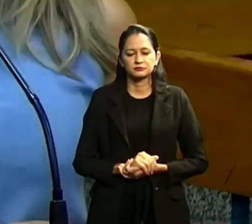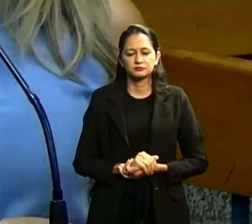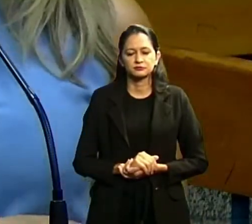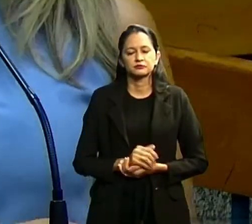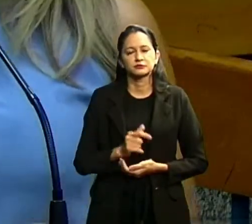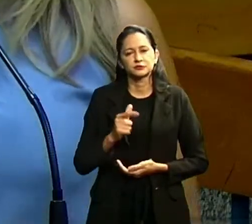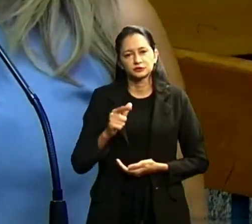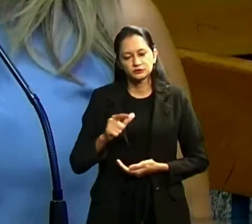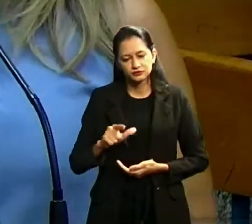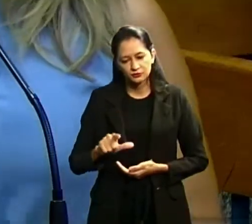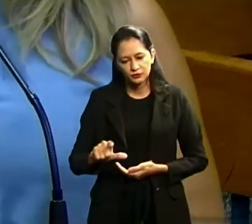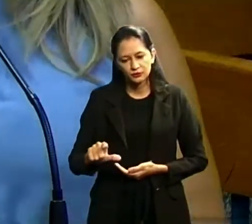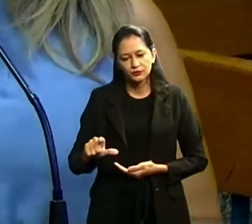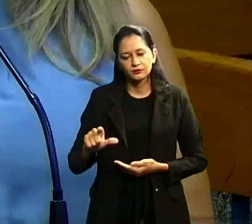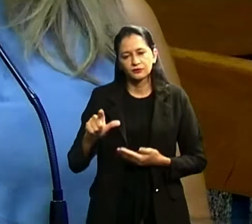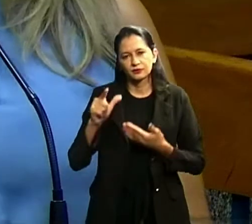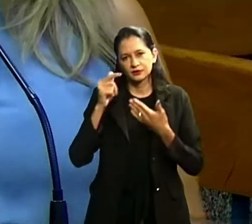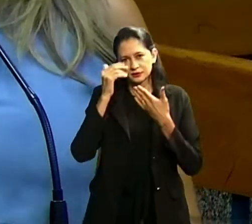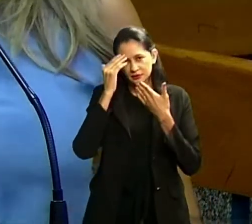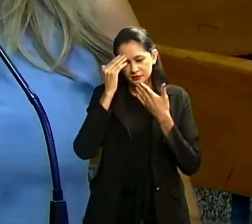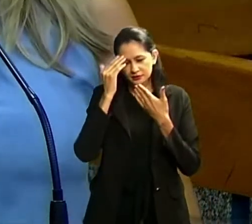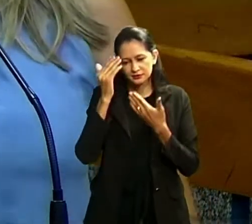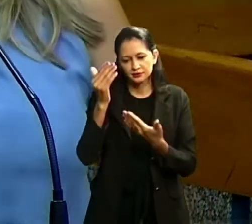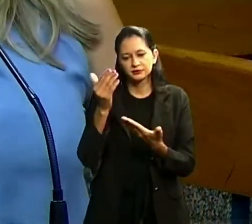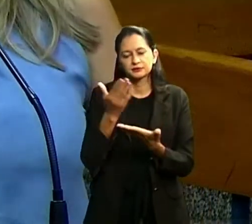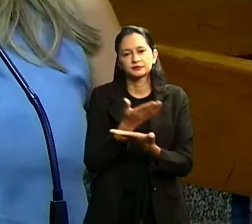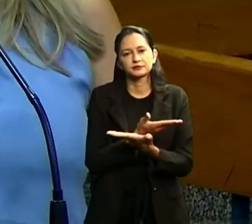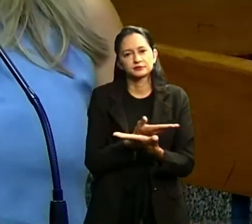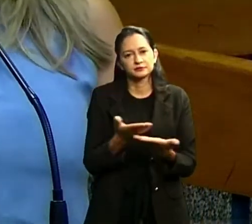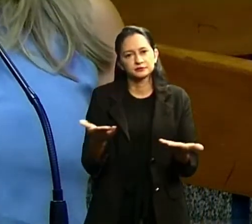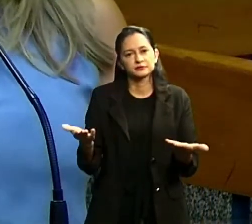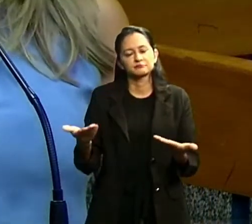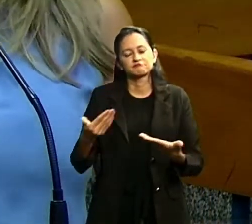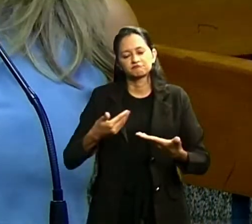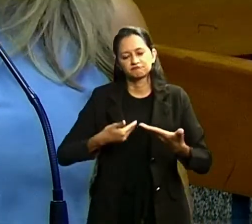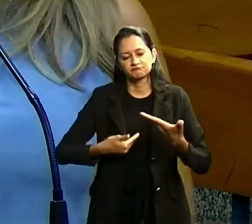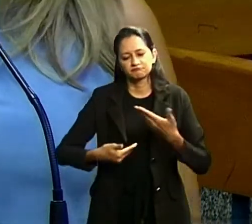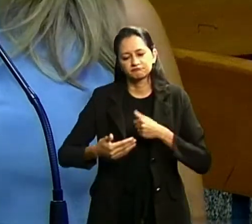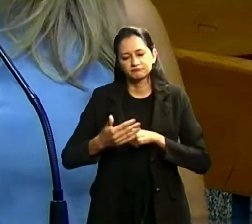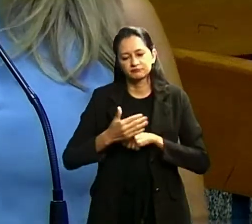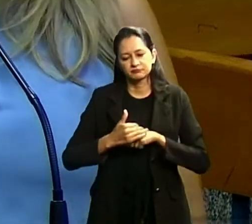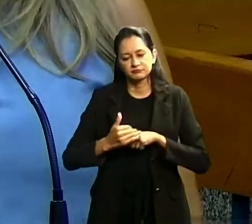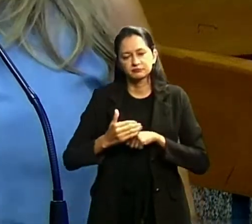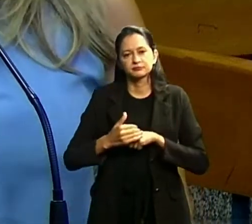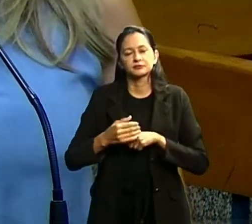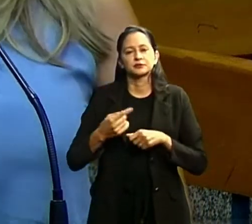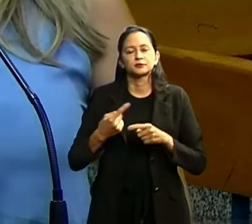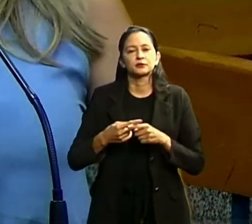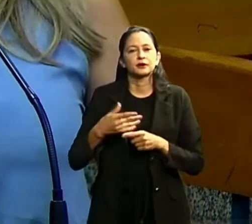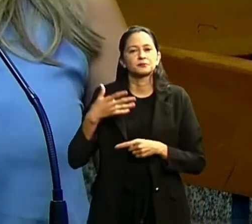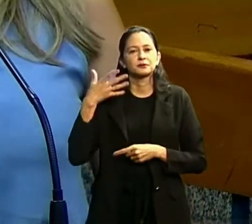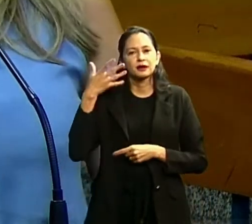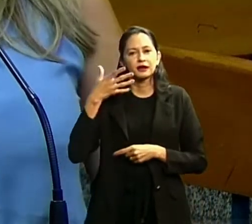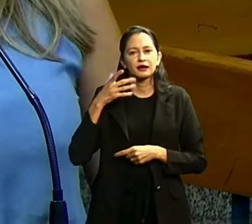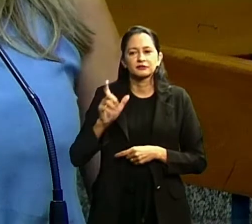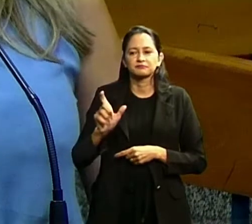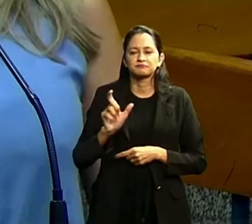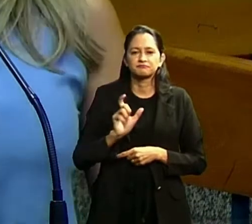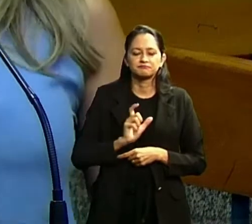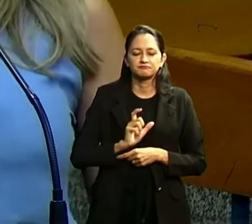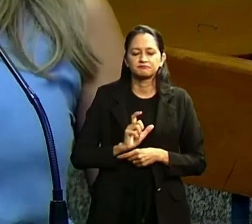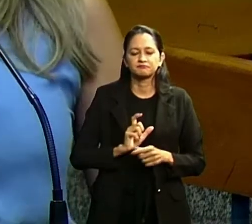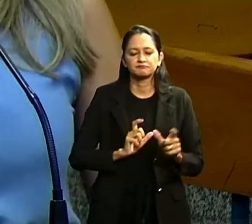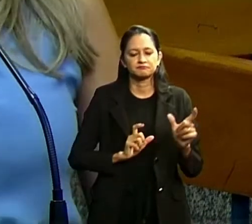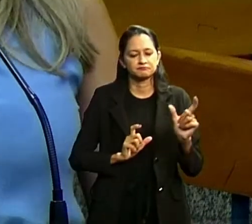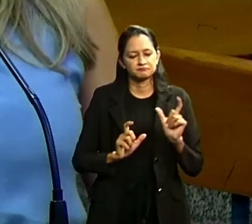Mais uma vez, agradecer a todos vocês pela acolhida, pelo apoio, pelas palavras. Aqui,